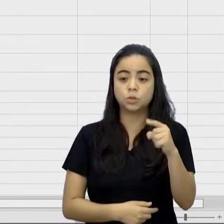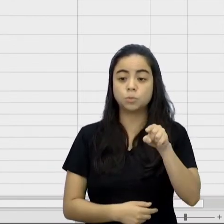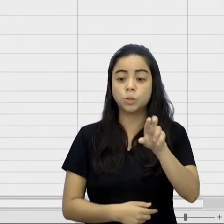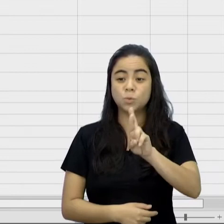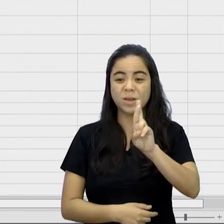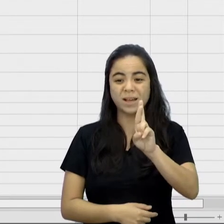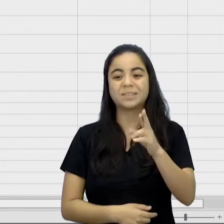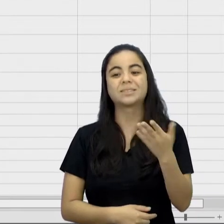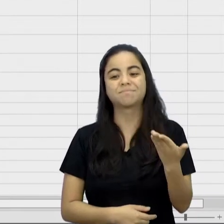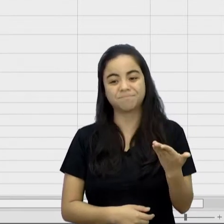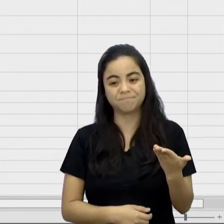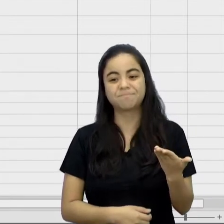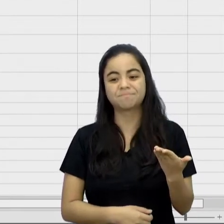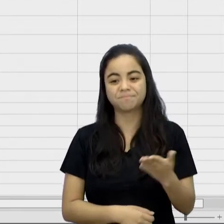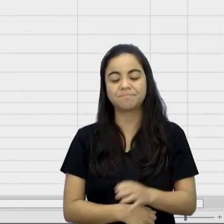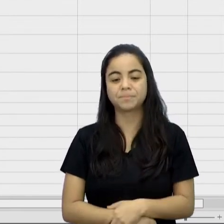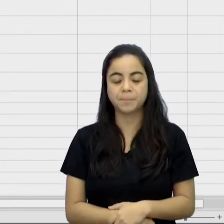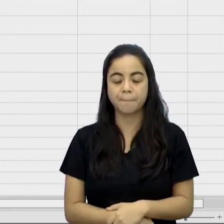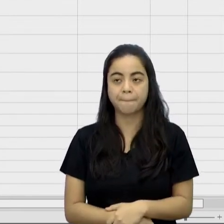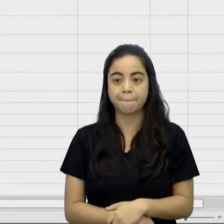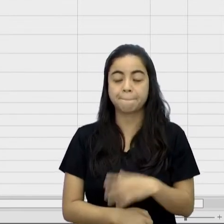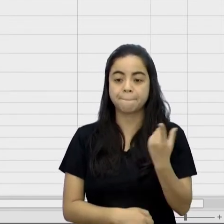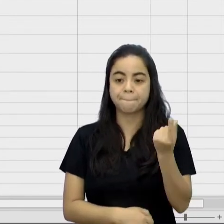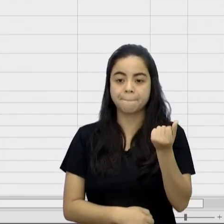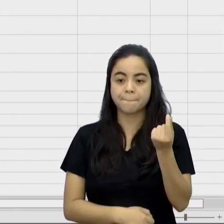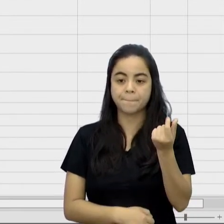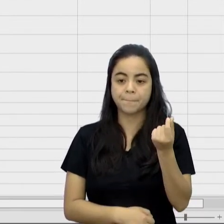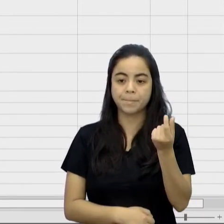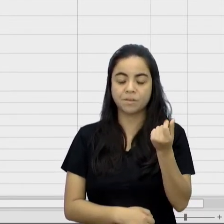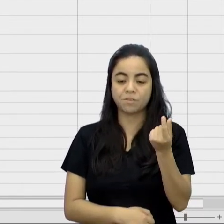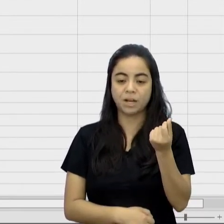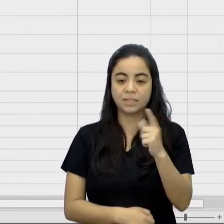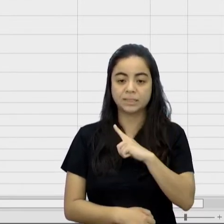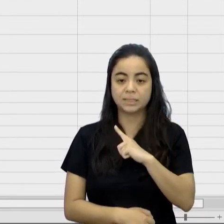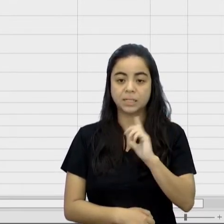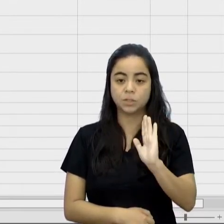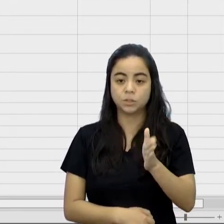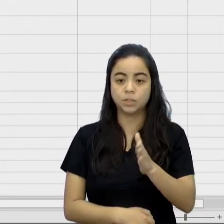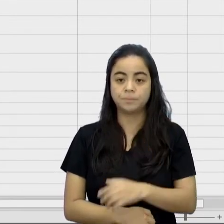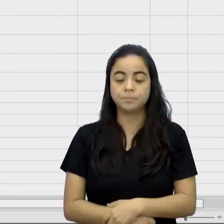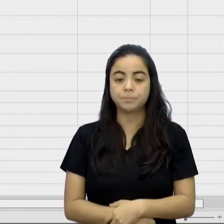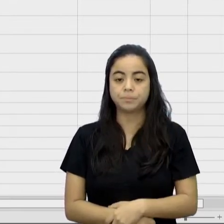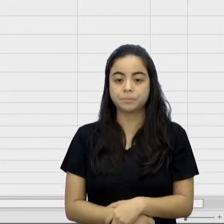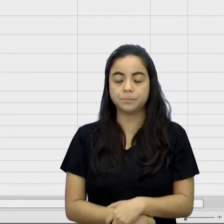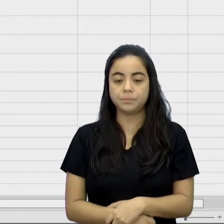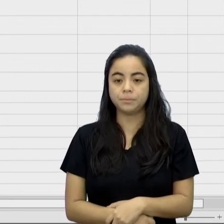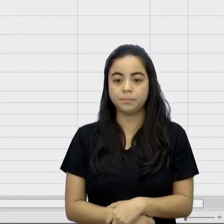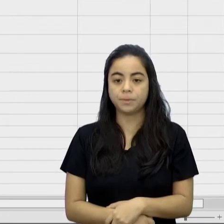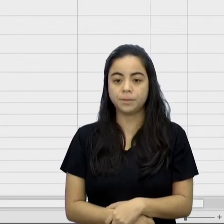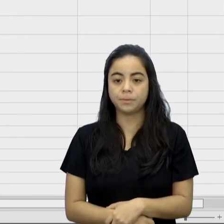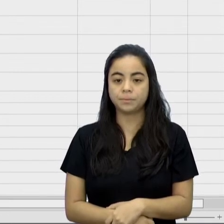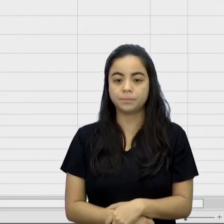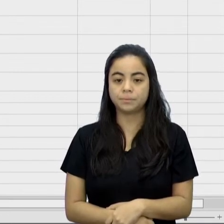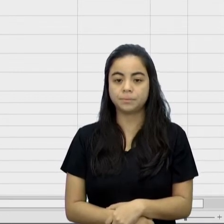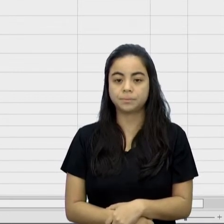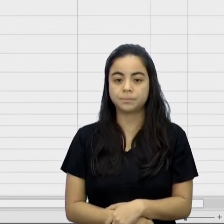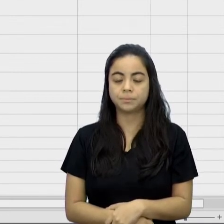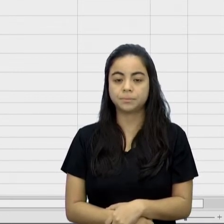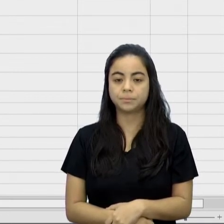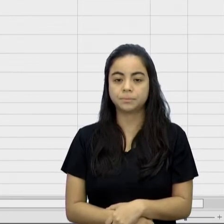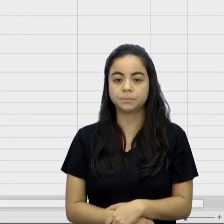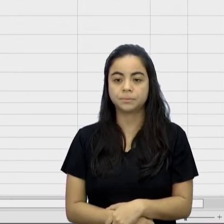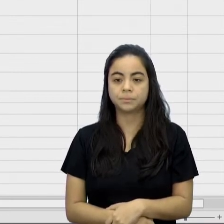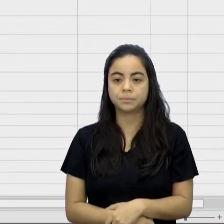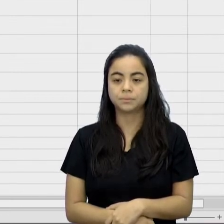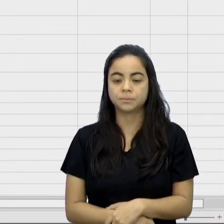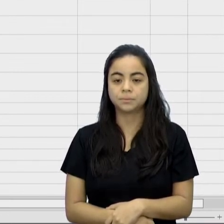próximos meses. Então vamos lá, então os valores previstos. Tá. Os valores realizar. Isso a gente respondeu os previstos, vamos